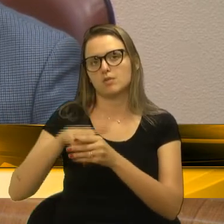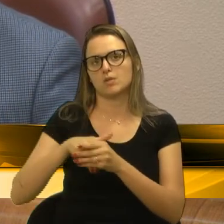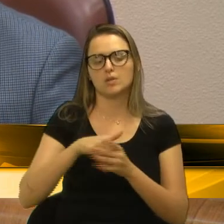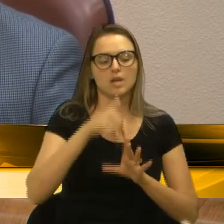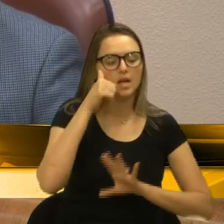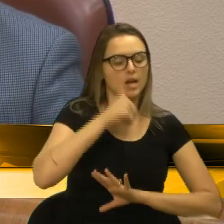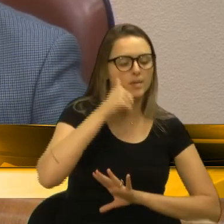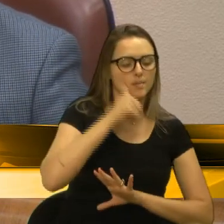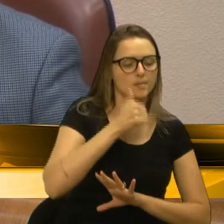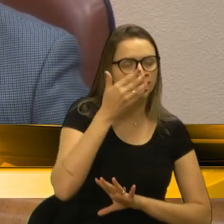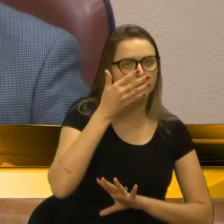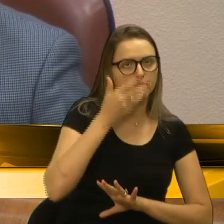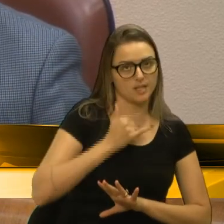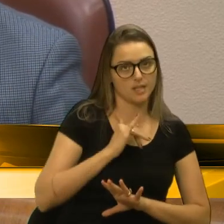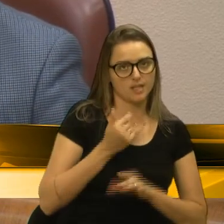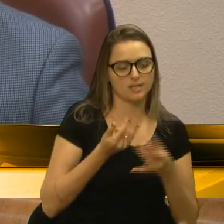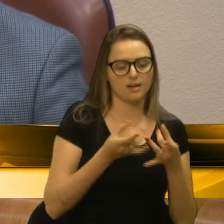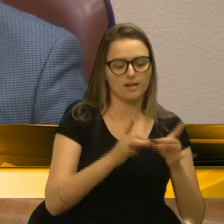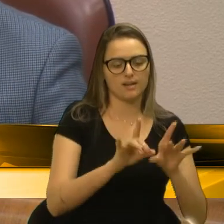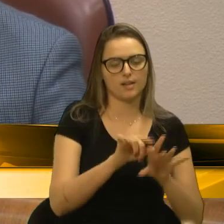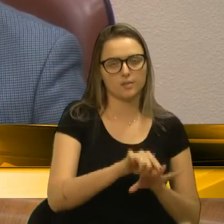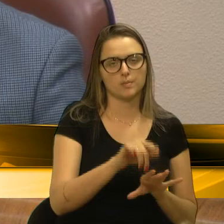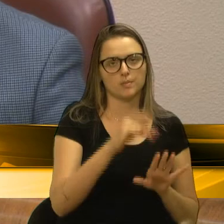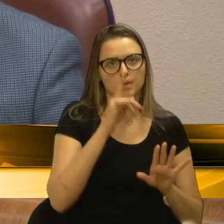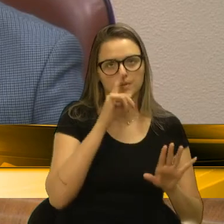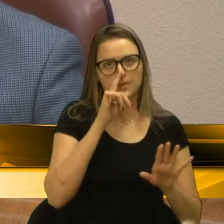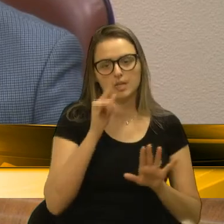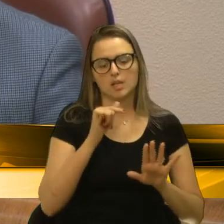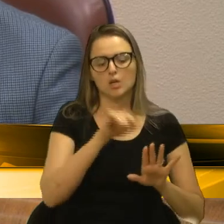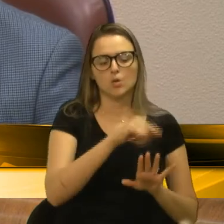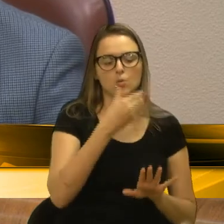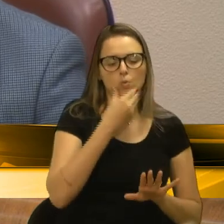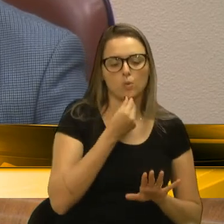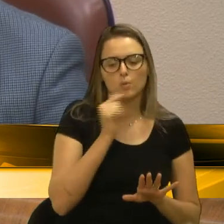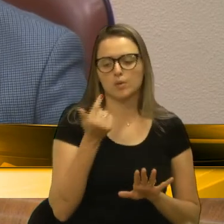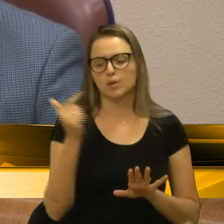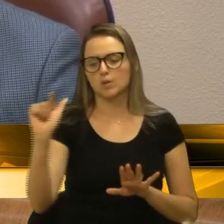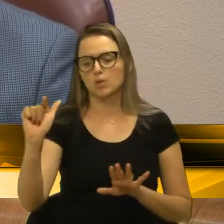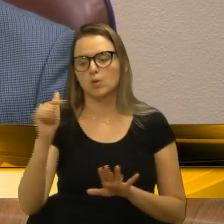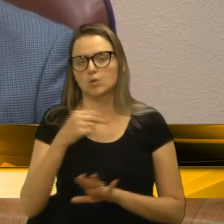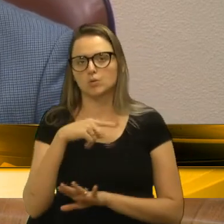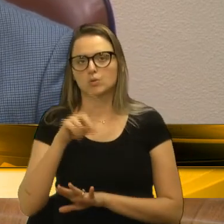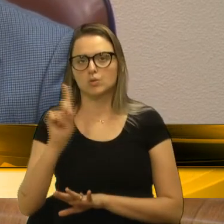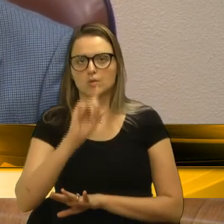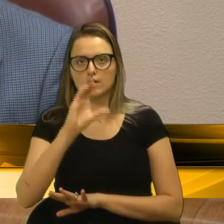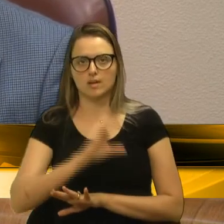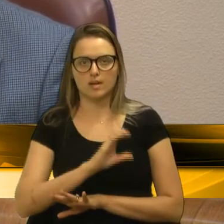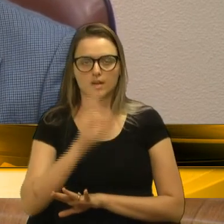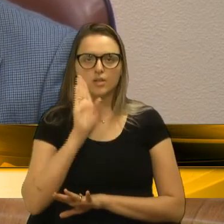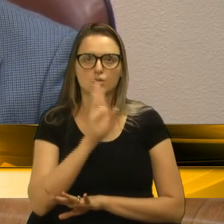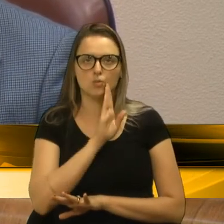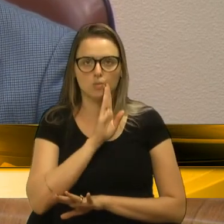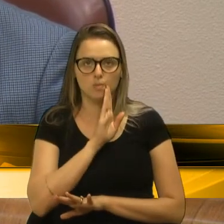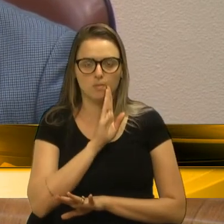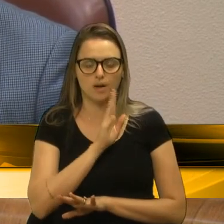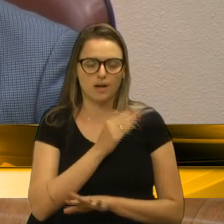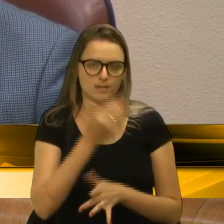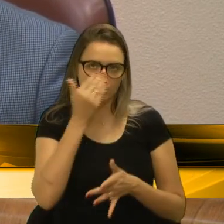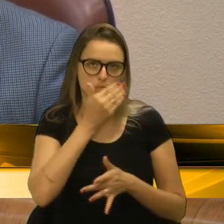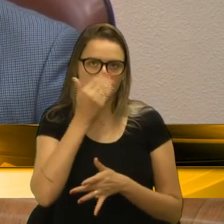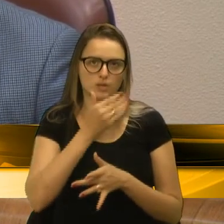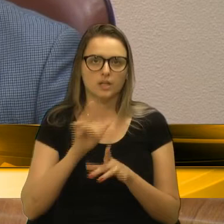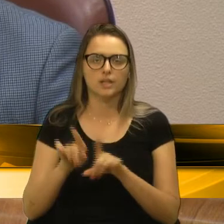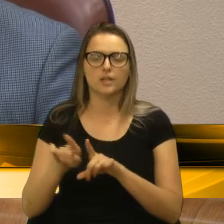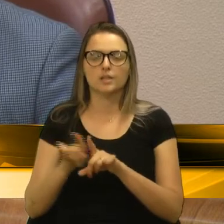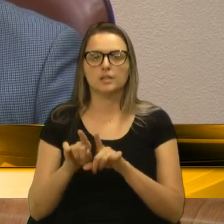pela mãe, residiu no bar durante alguns meses. O vereador e o outro homem supostamente eram clientes do bar. Em depoimento na delegacia, na DPCA,